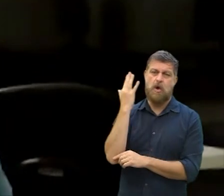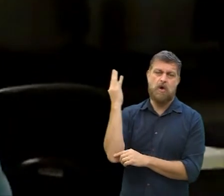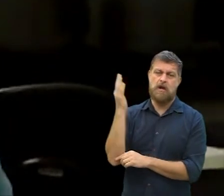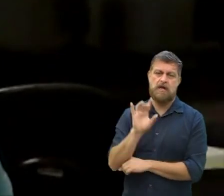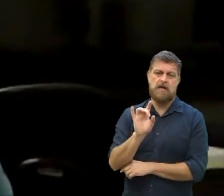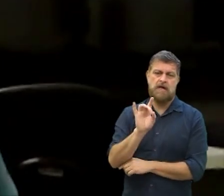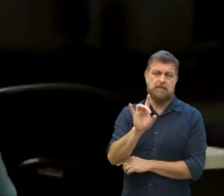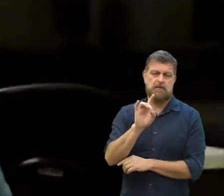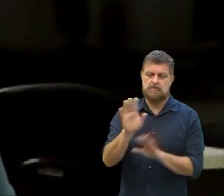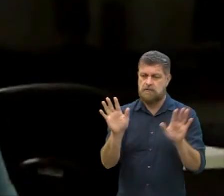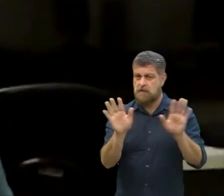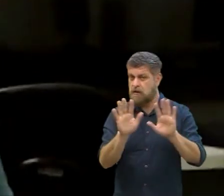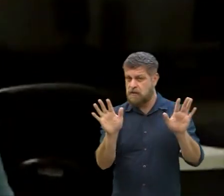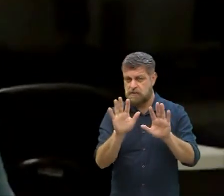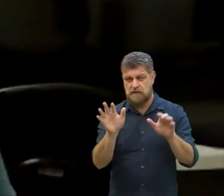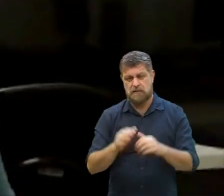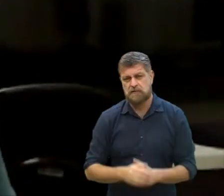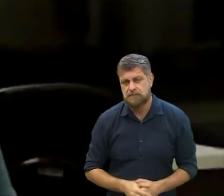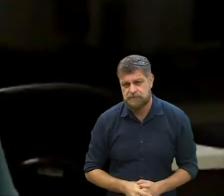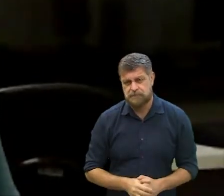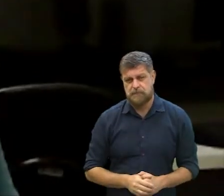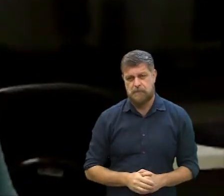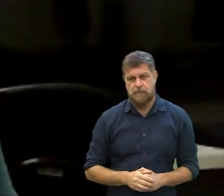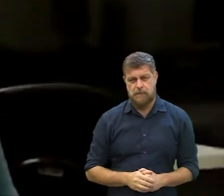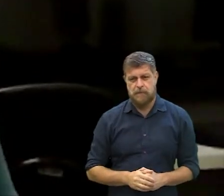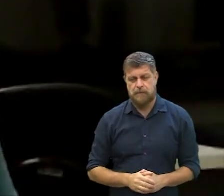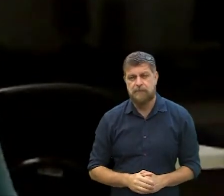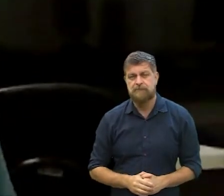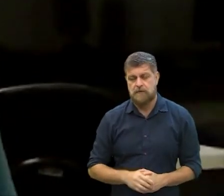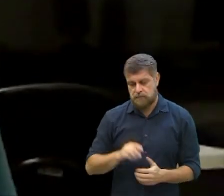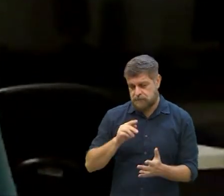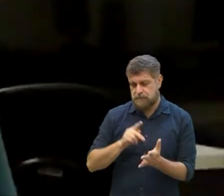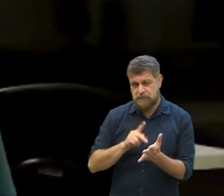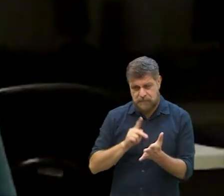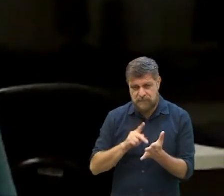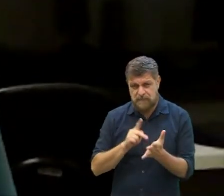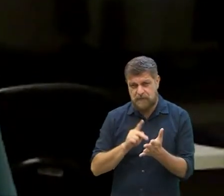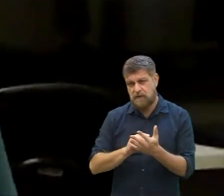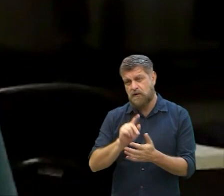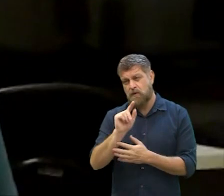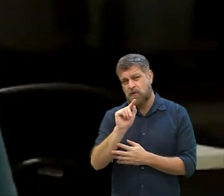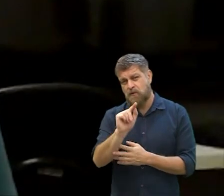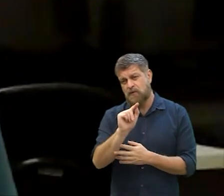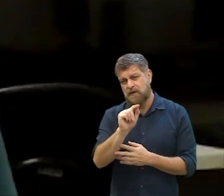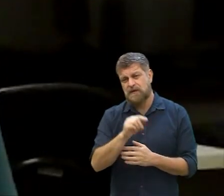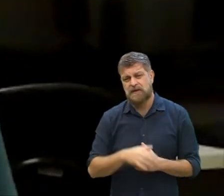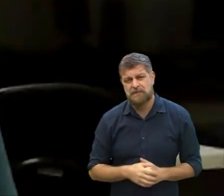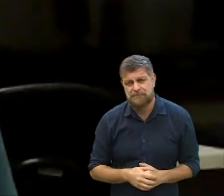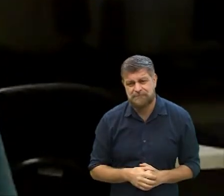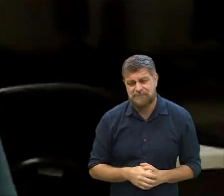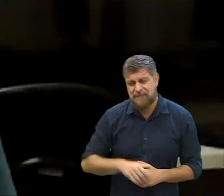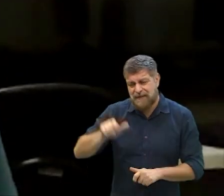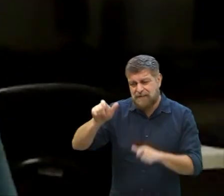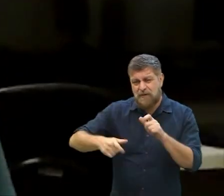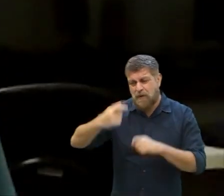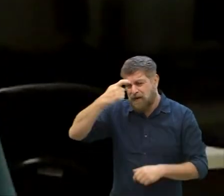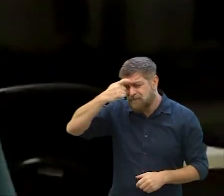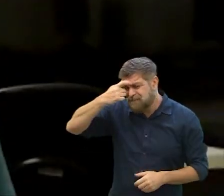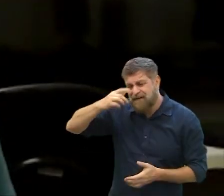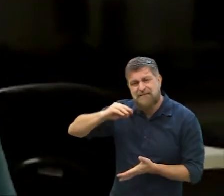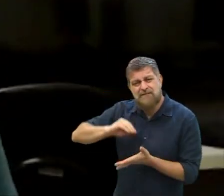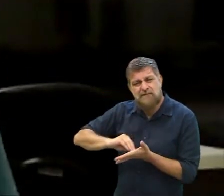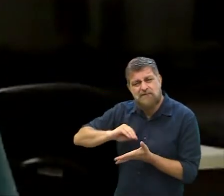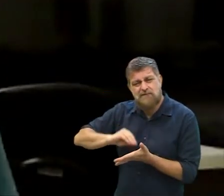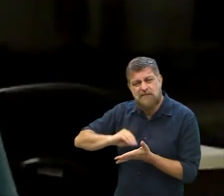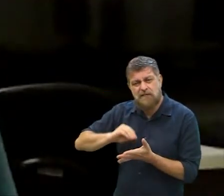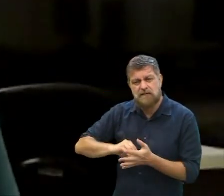com acidente ou uma questão ocasional. Então, realmente, é uma falta de conscientização.